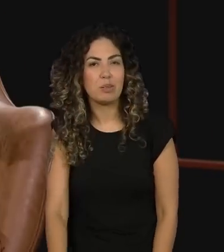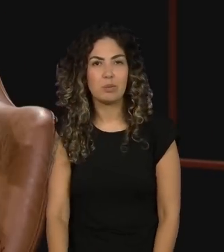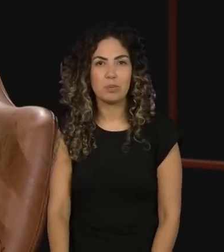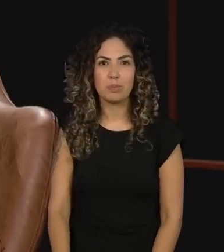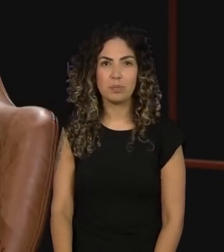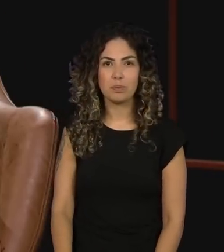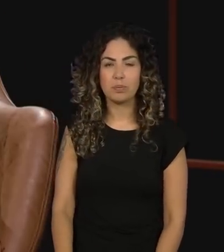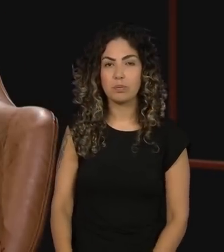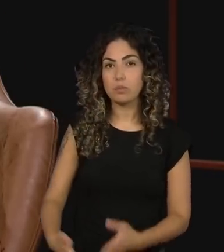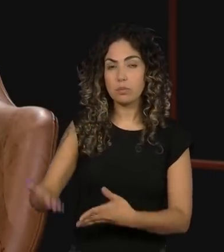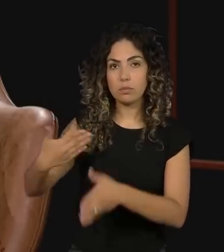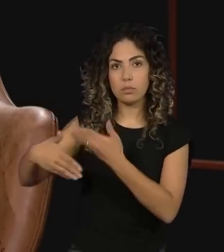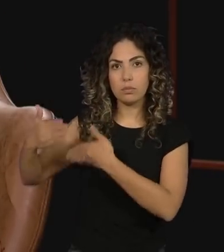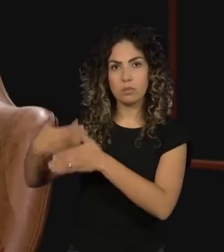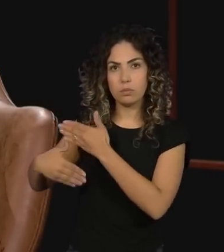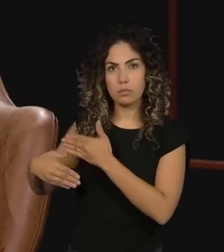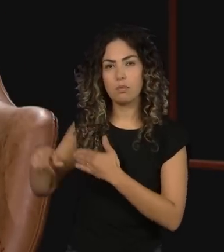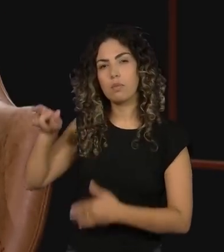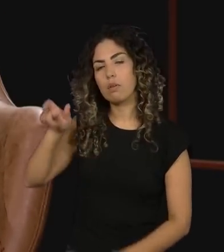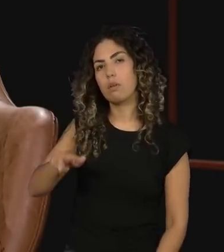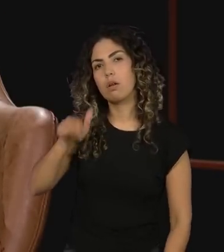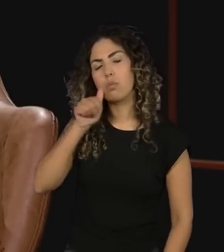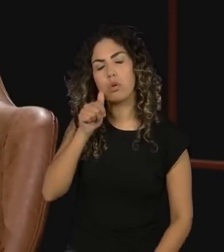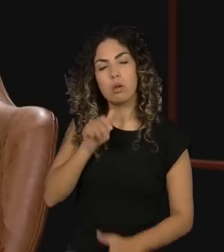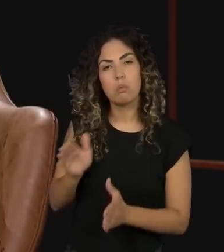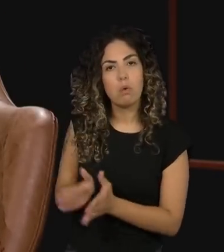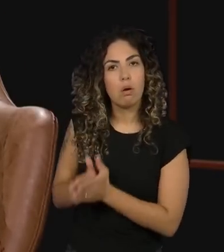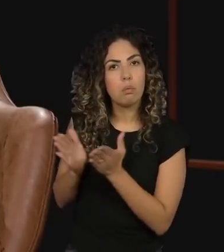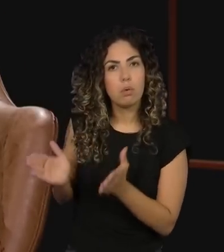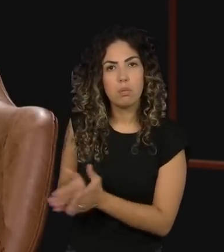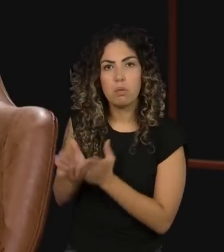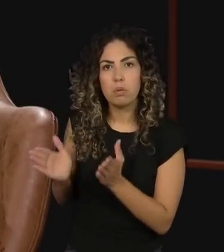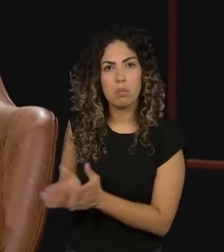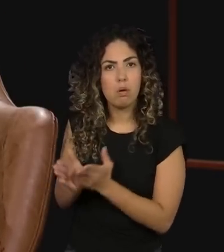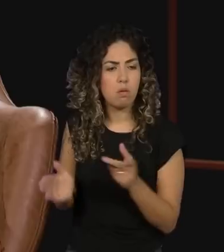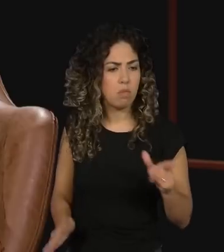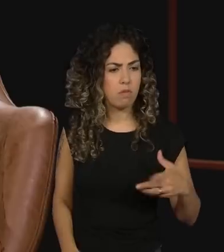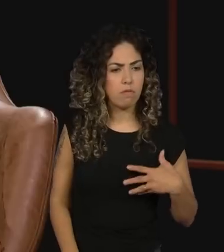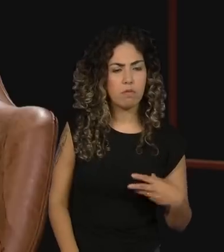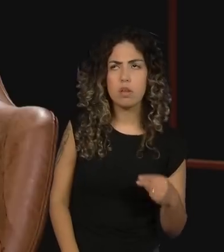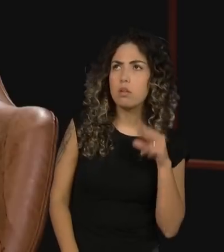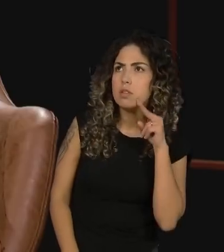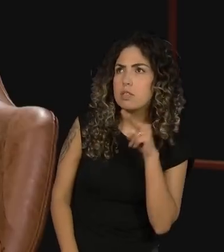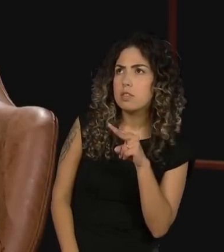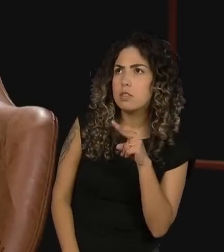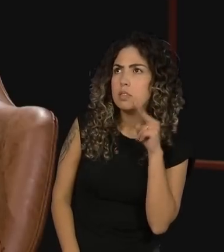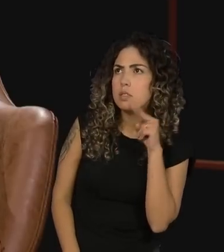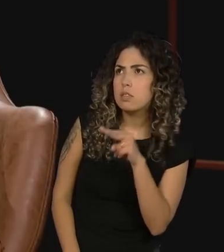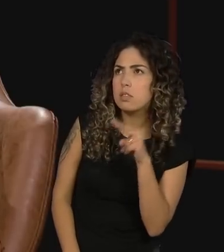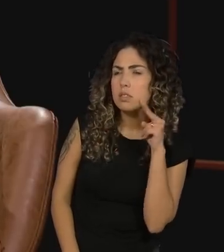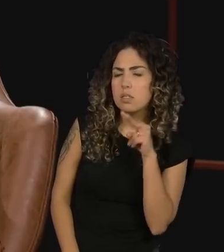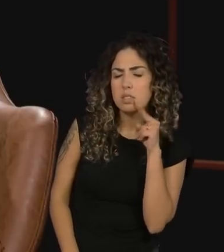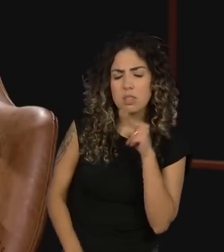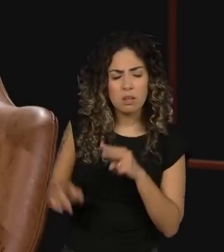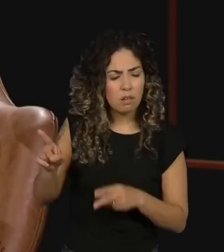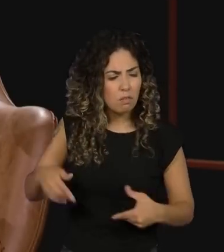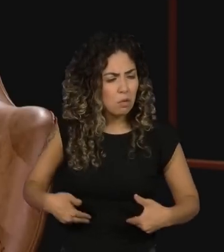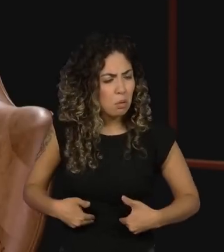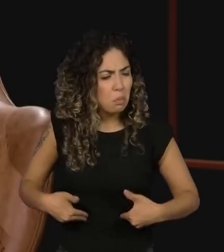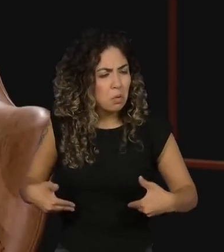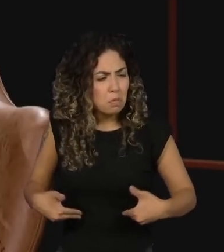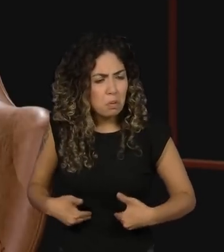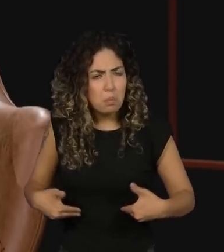Era uma vez uma mulher muito pobre que passava fome ao lado dos filhos. Um dia ganhou de uma alma piedosa uma